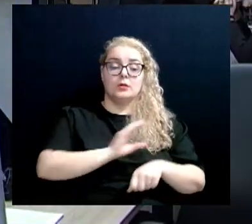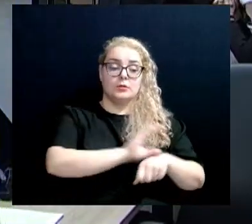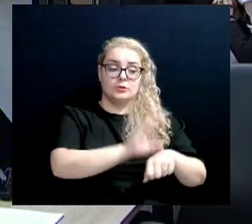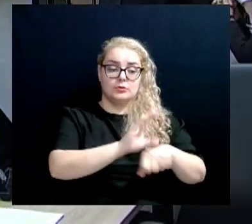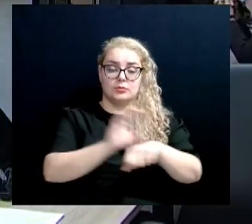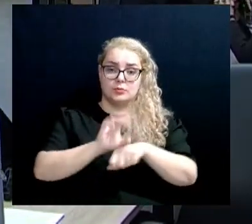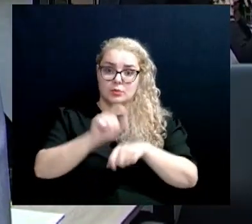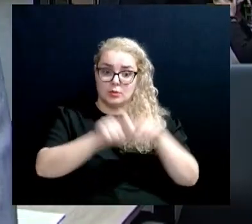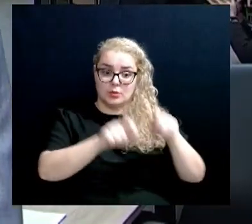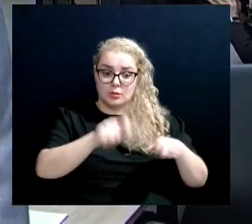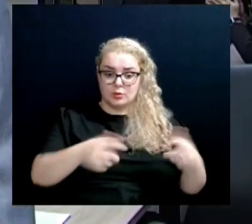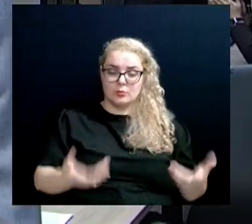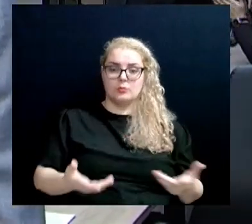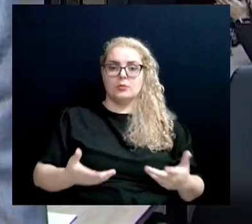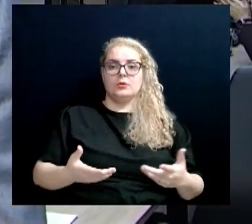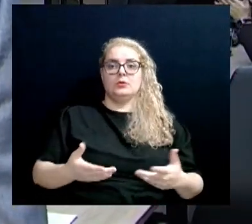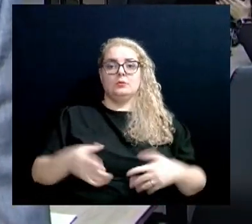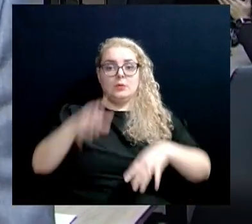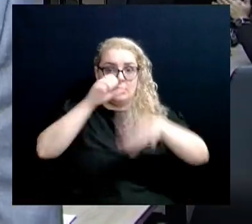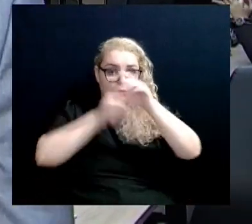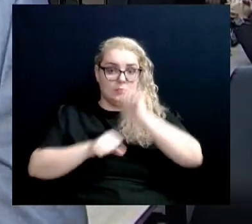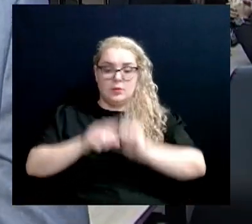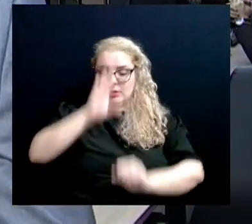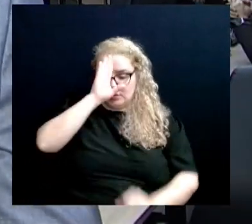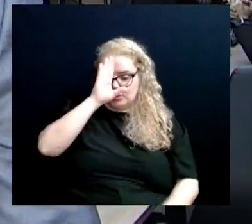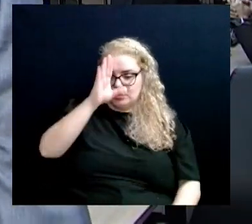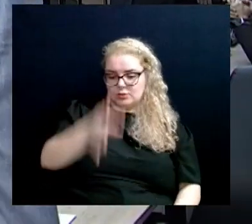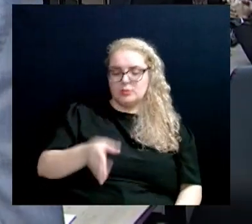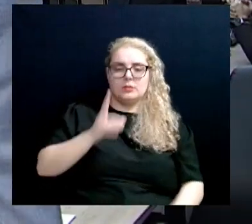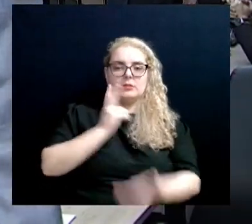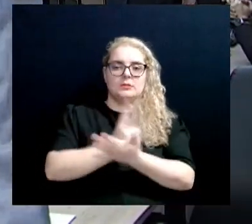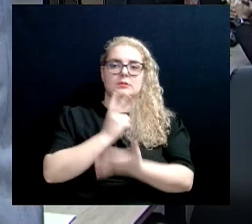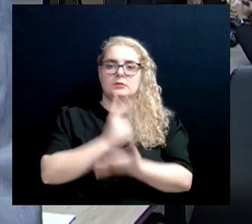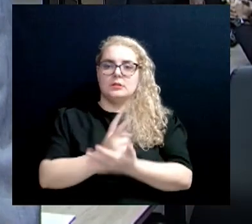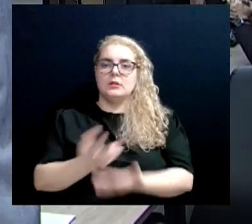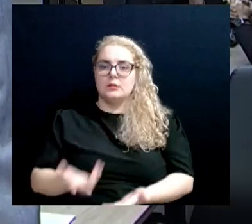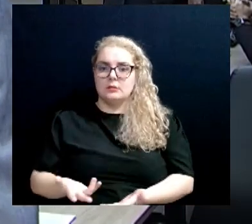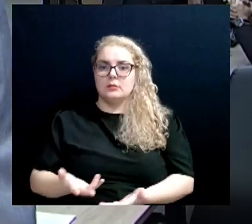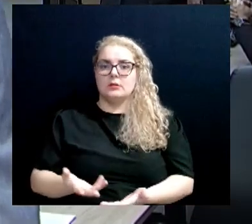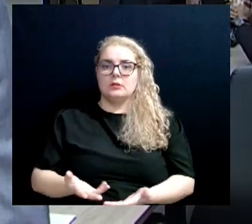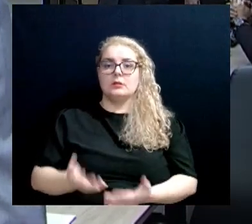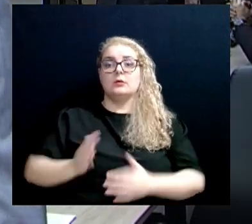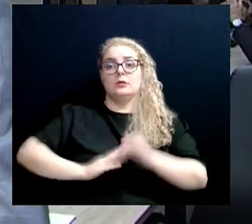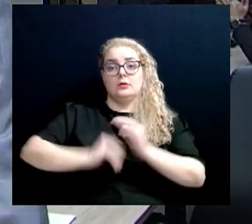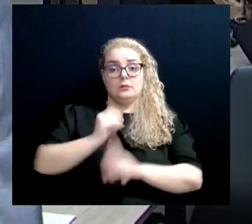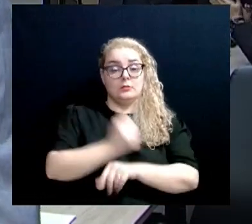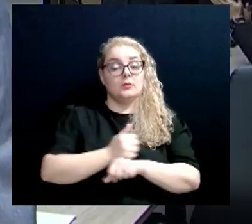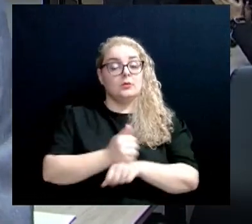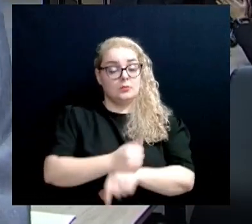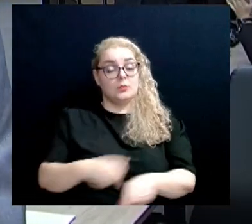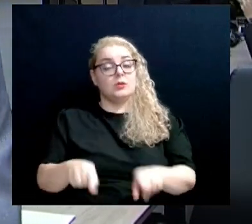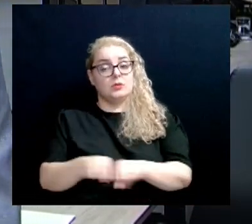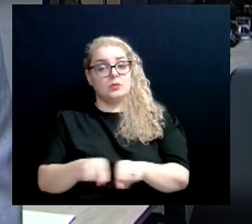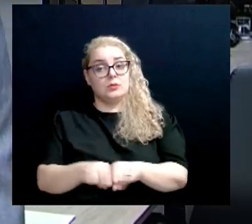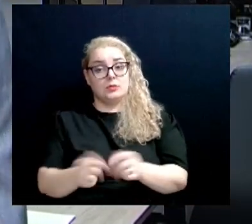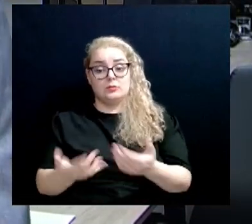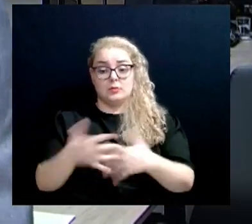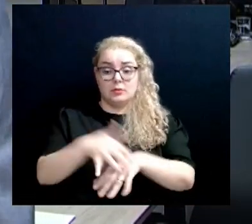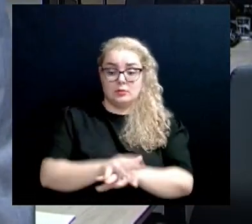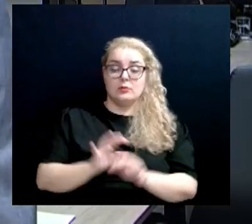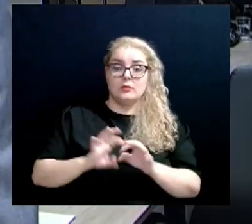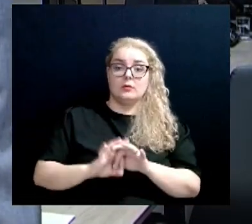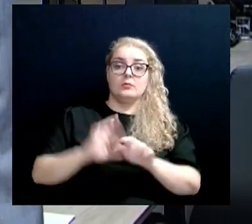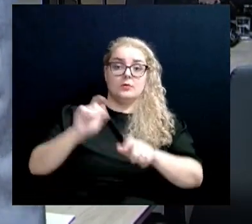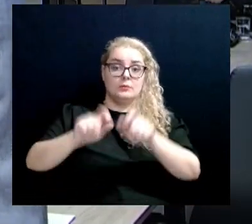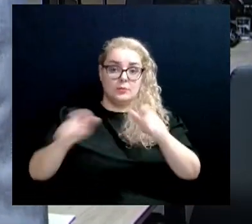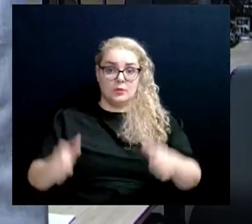com cursos direto e também esse profissionalismo inclusivo que vai permitir a essas pessoas